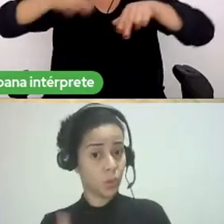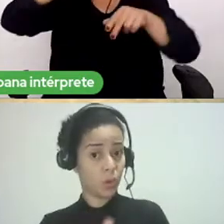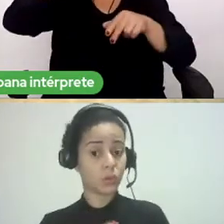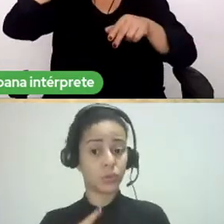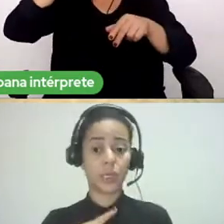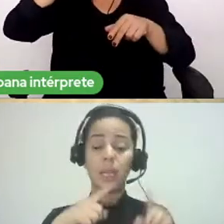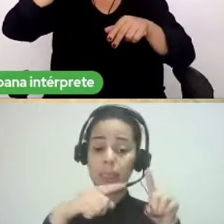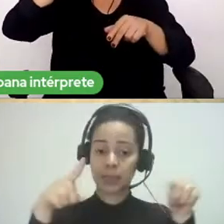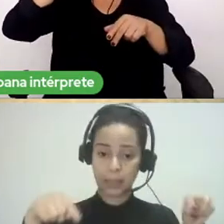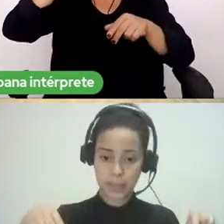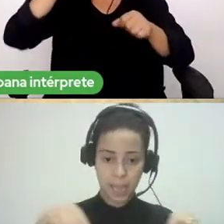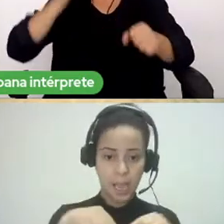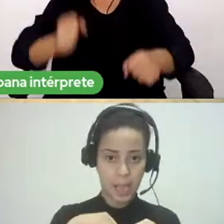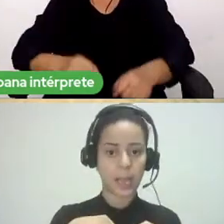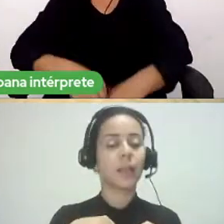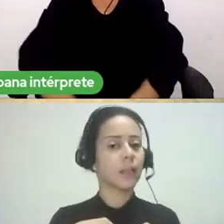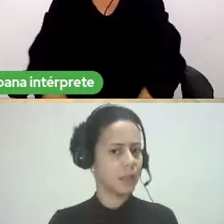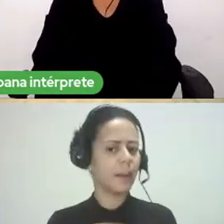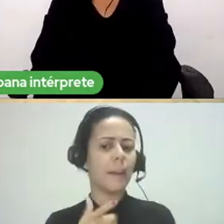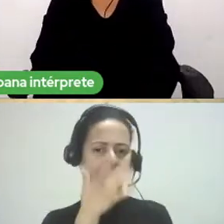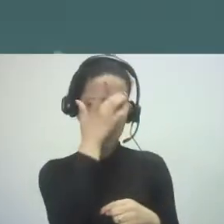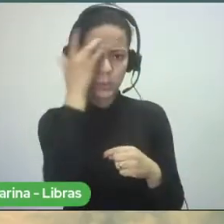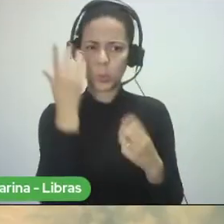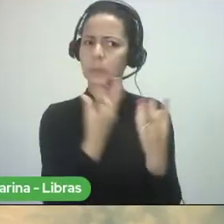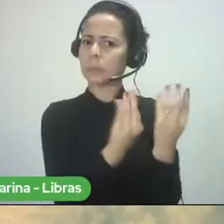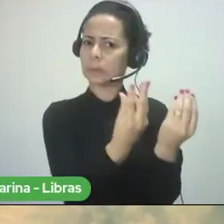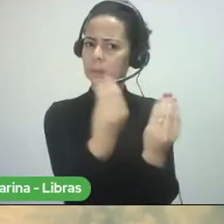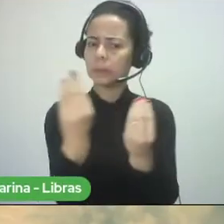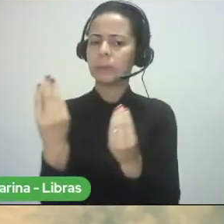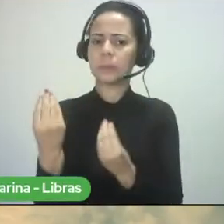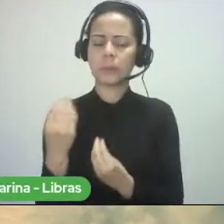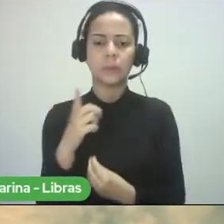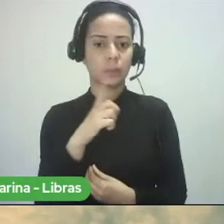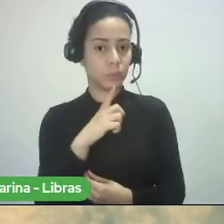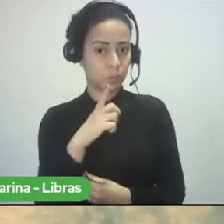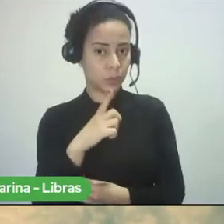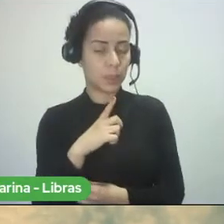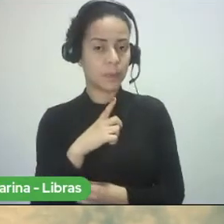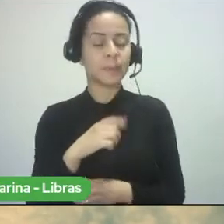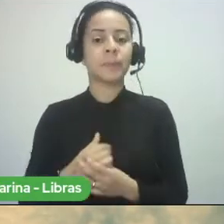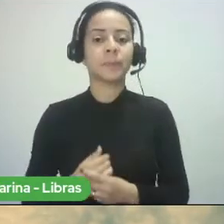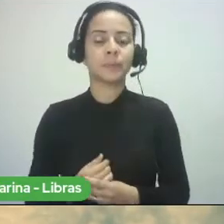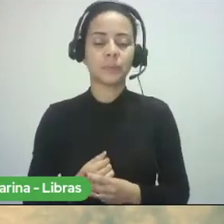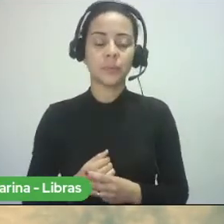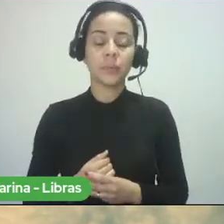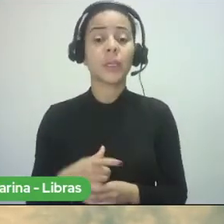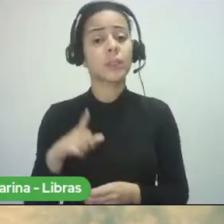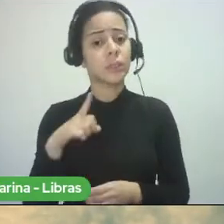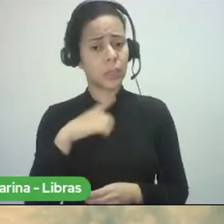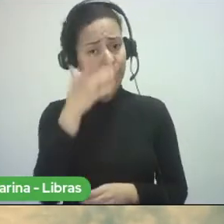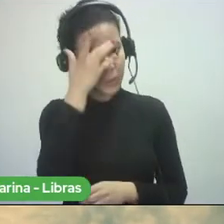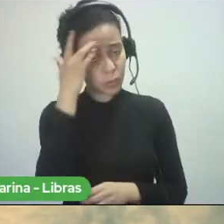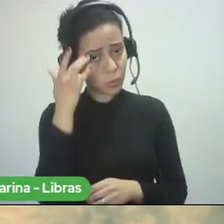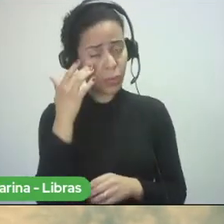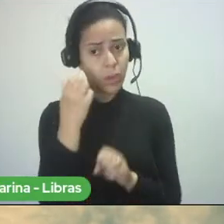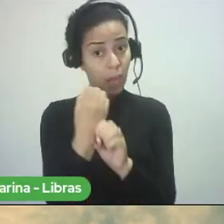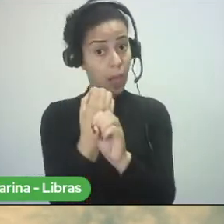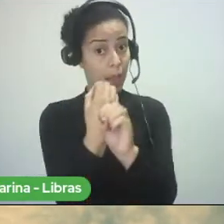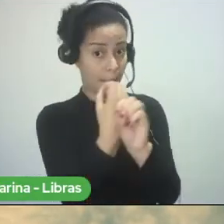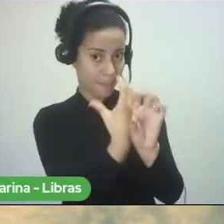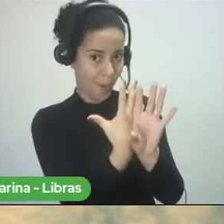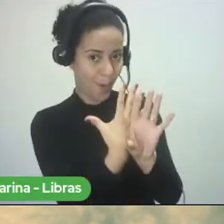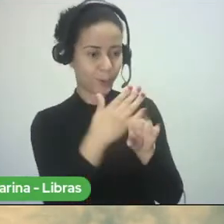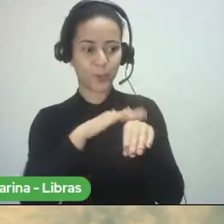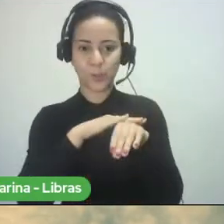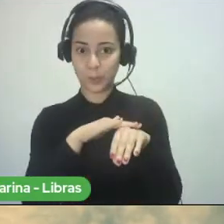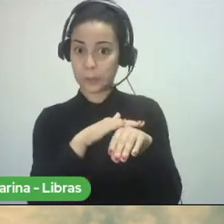estava acontecendo a Lean Inception, e eu tinha algumas pessoas conectadas remotamente. Então, a gente tinha que ficar fazendo